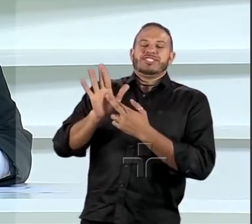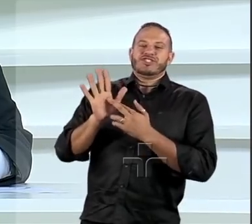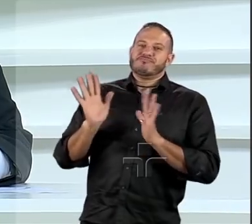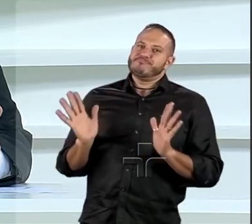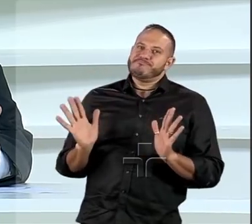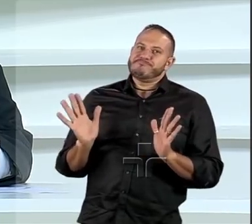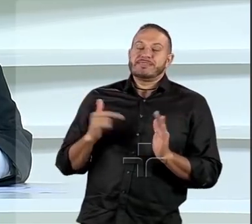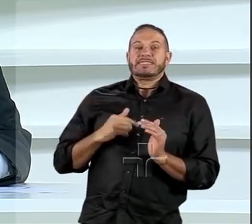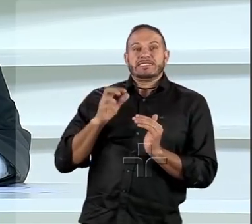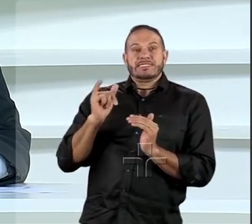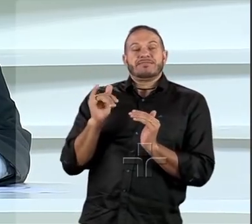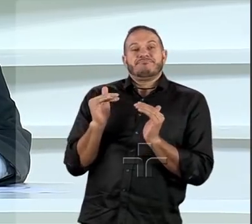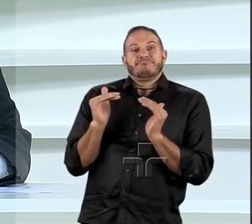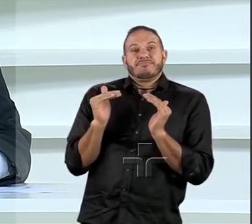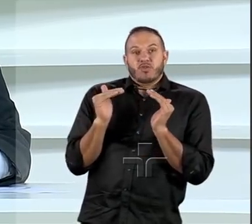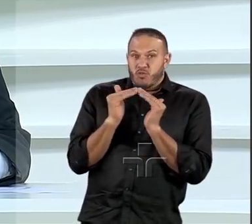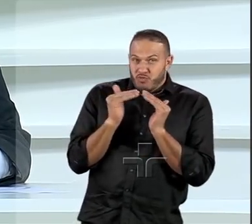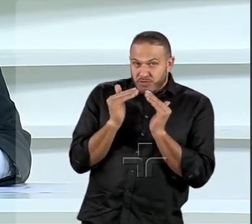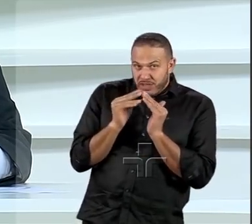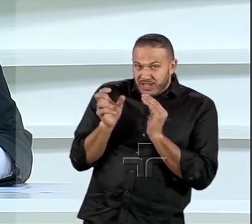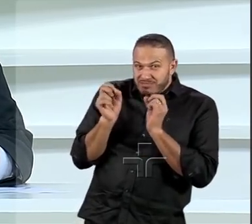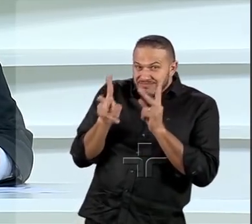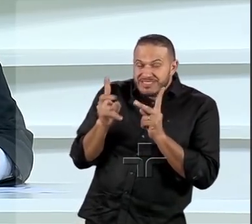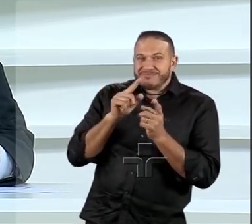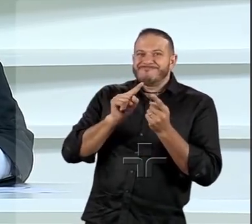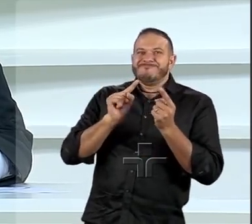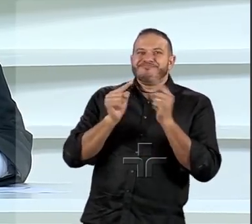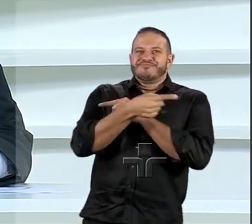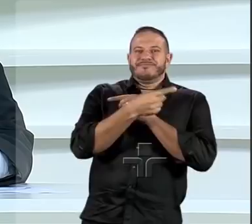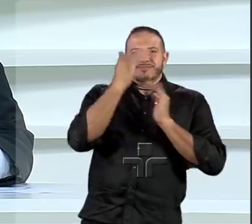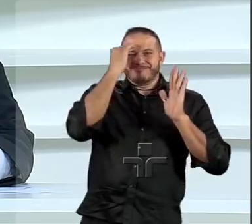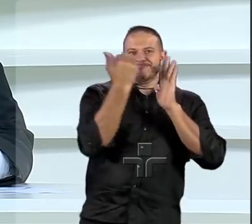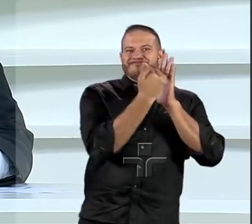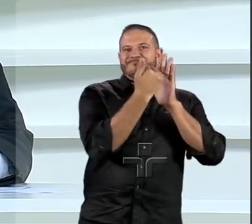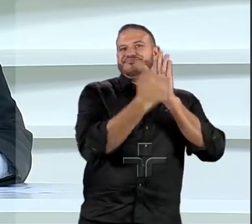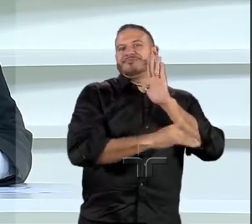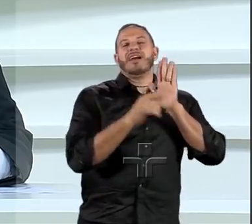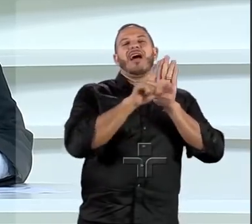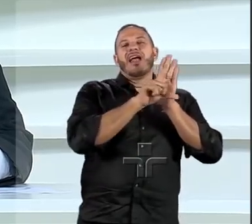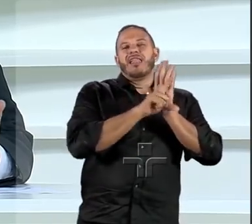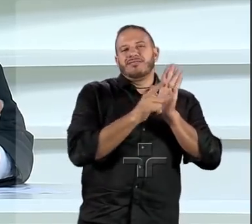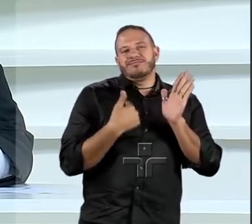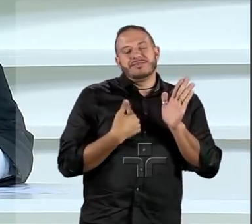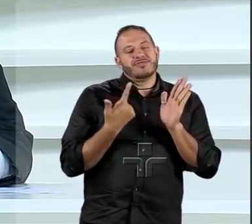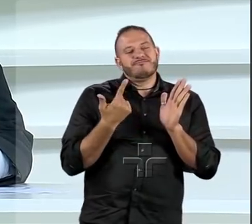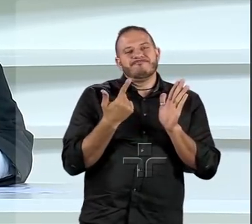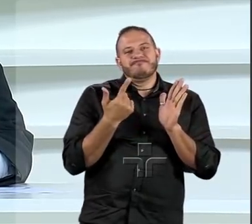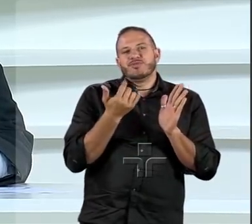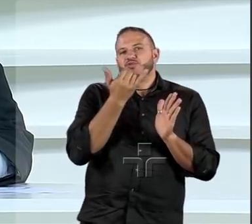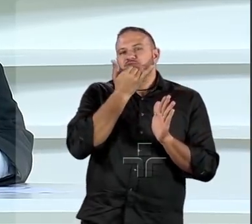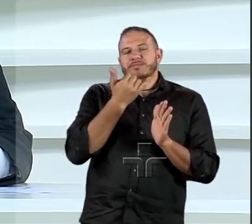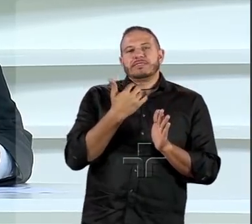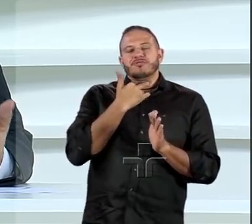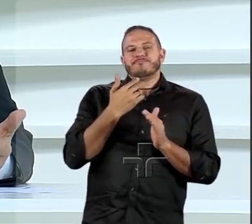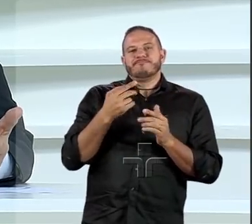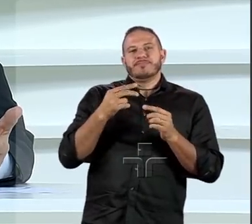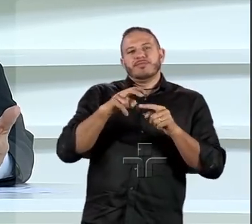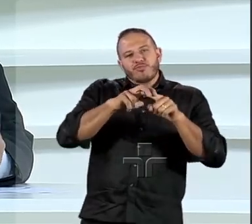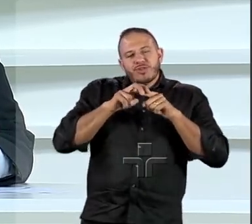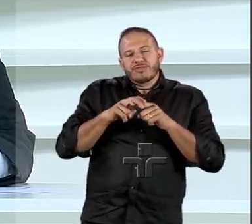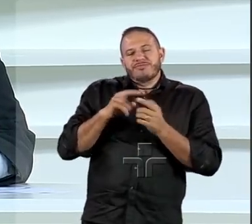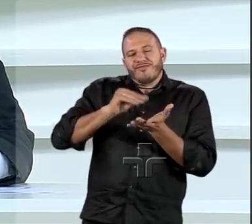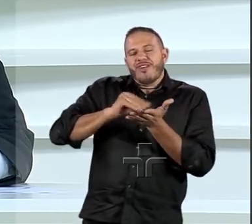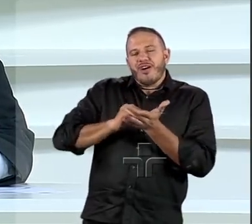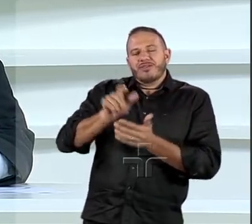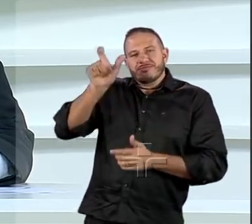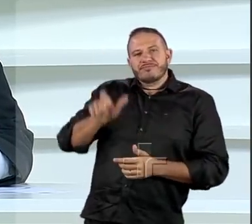Se concordássemos com essa posição, estaríamos contrariando a legislação eleitoral. Por isso, então, não temos aqui o